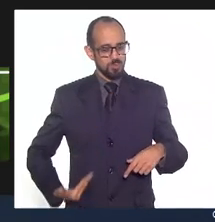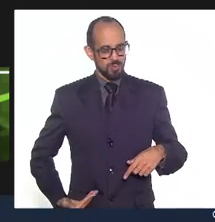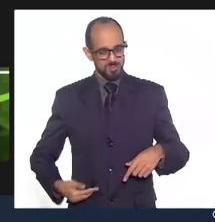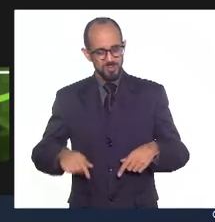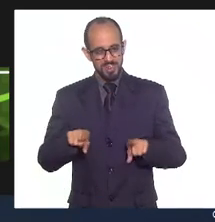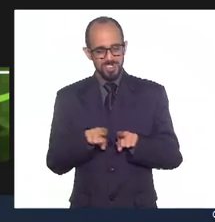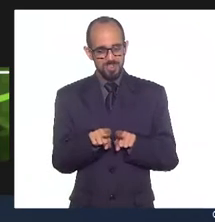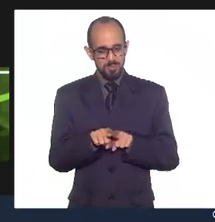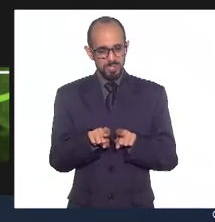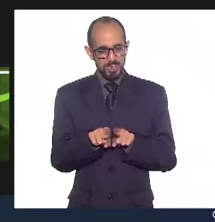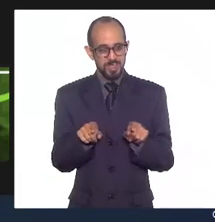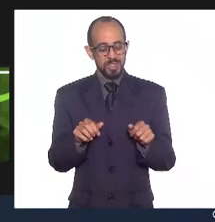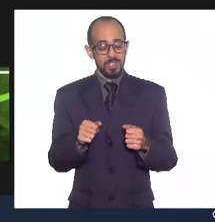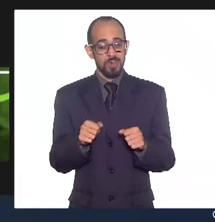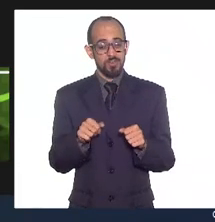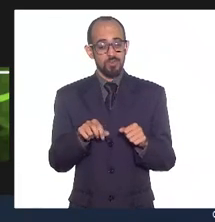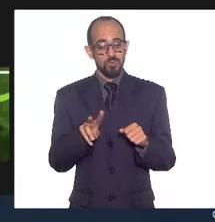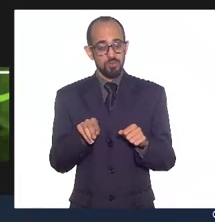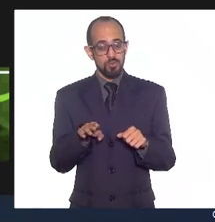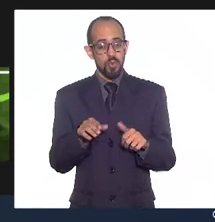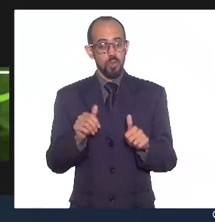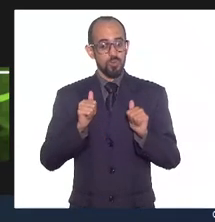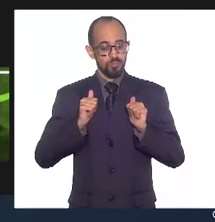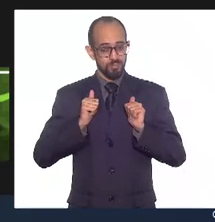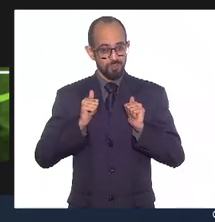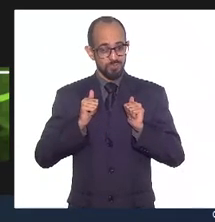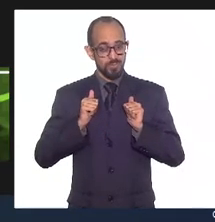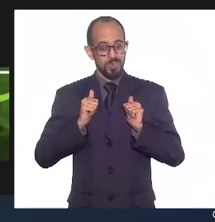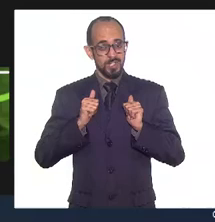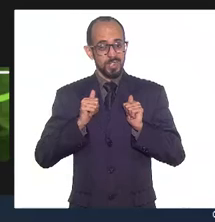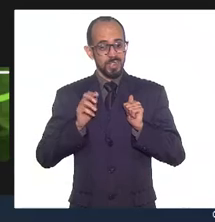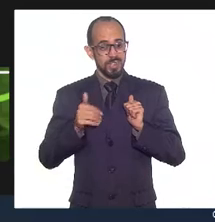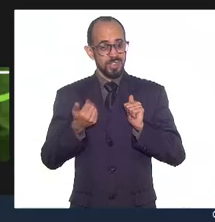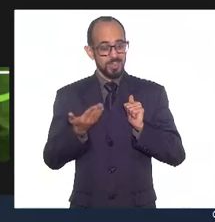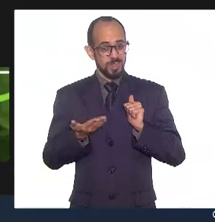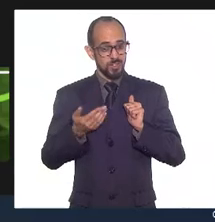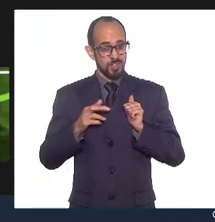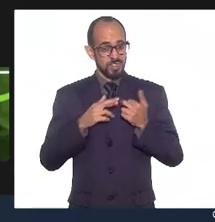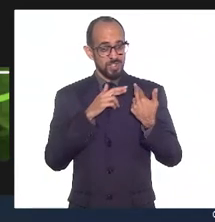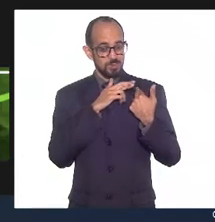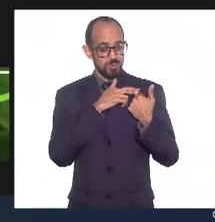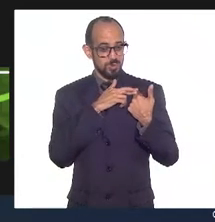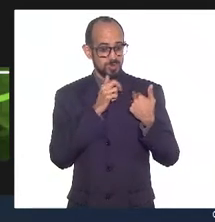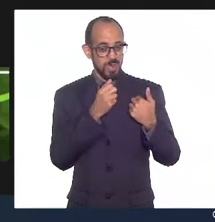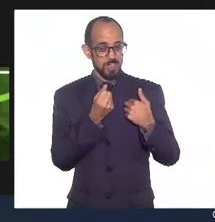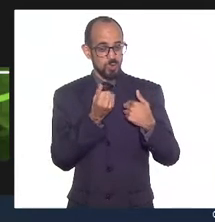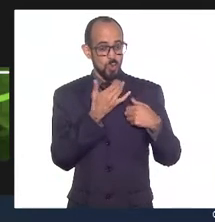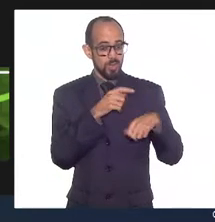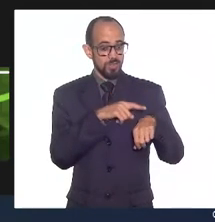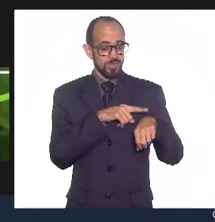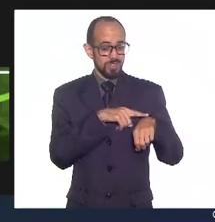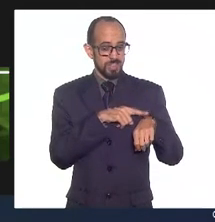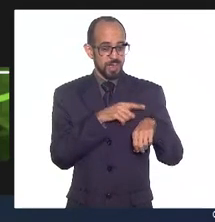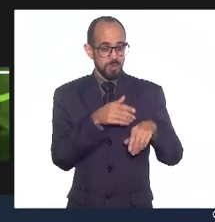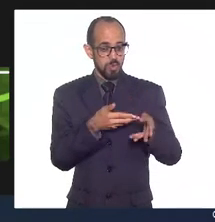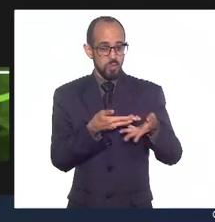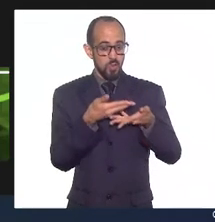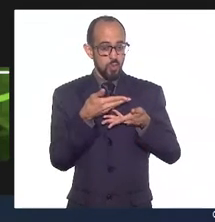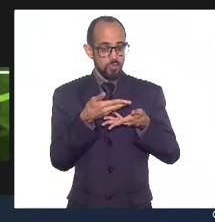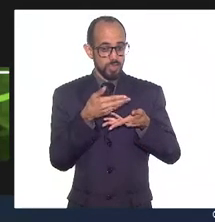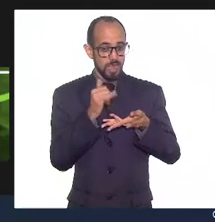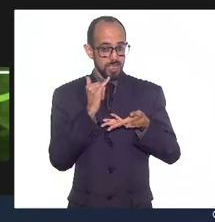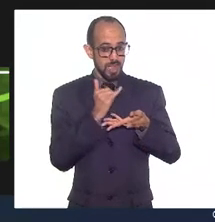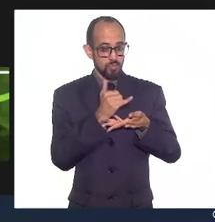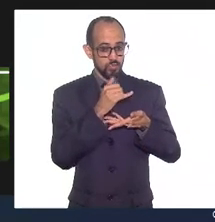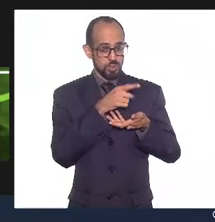vou aqui me reservar um pouco e seguir nessa tarefa ingrata de contar o tempo chamando o próximo convidado e informo que aviso no